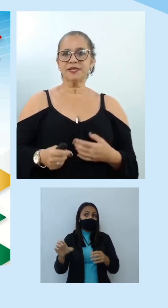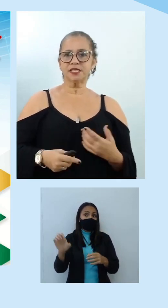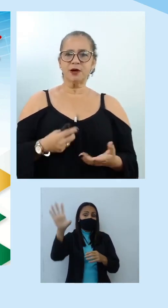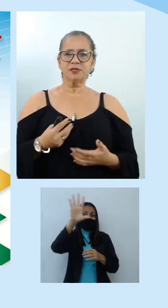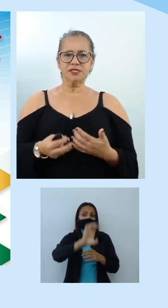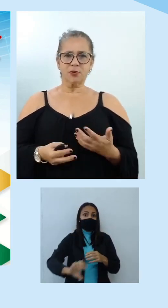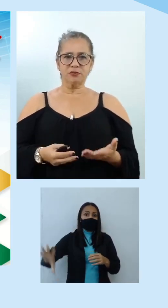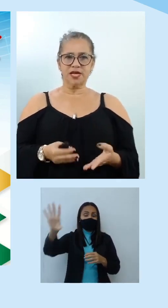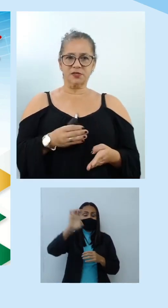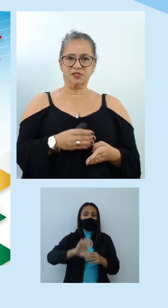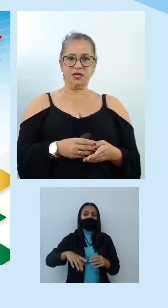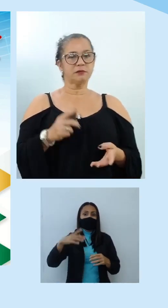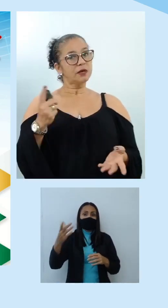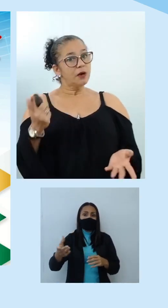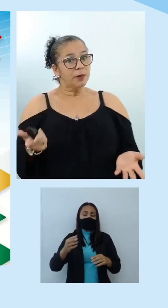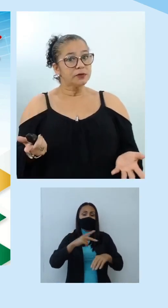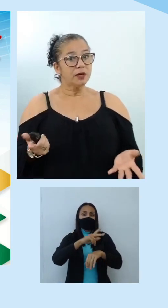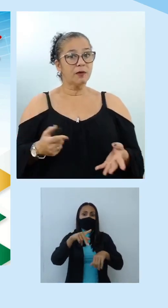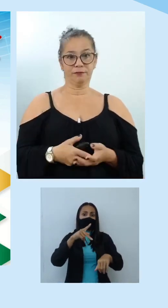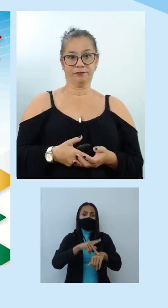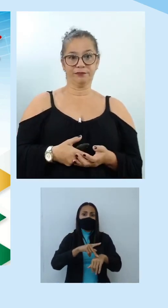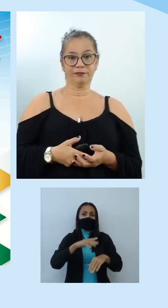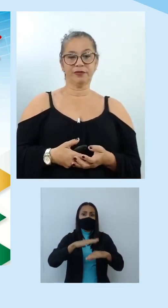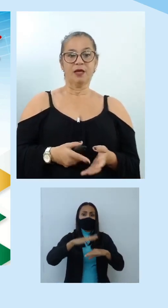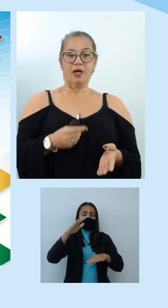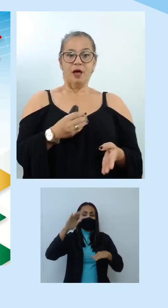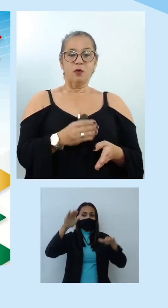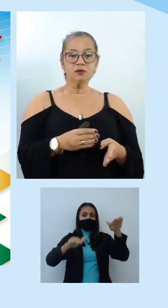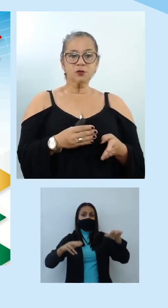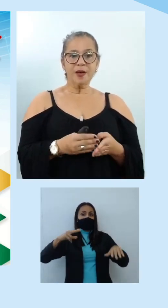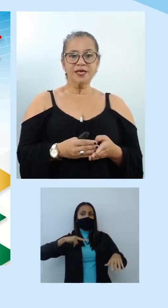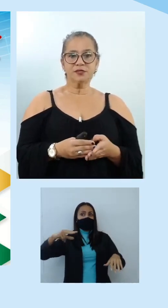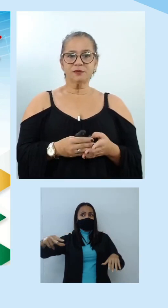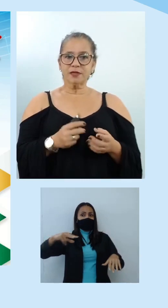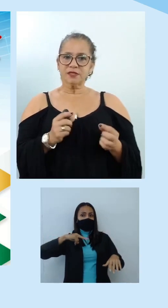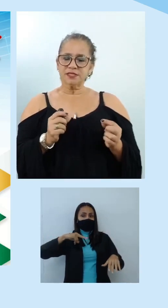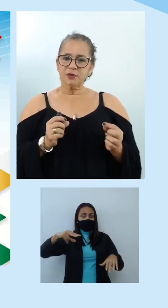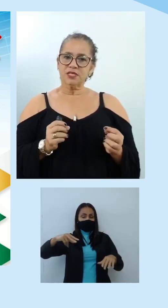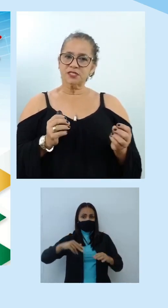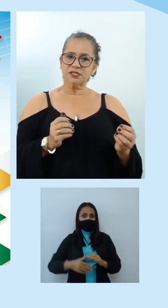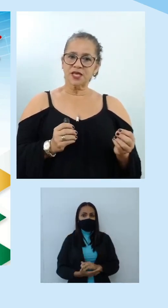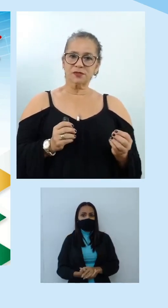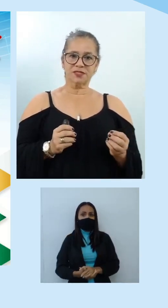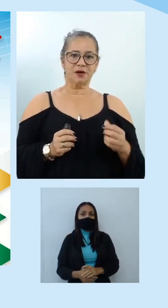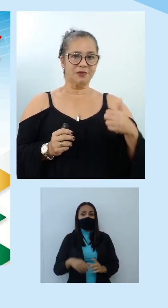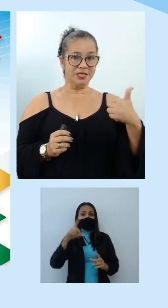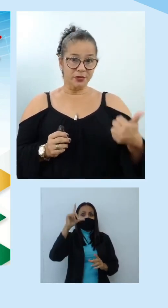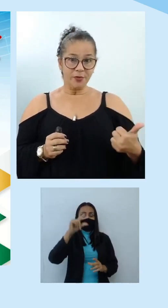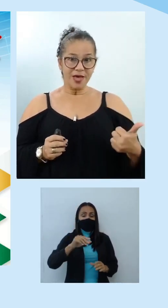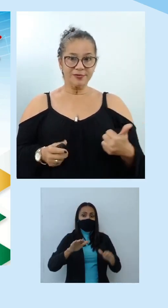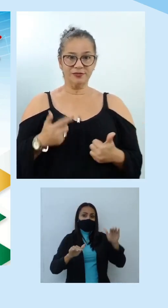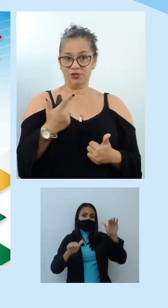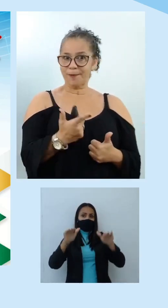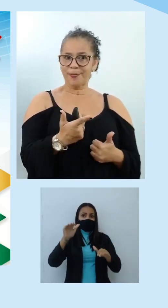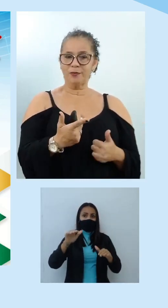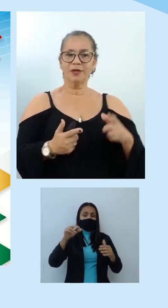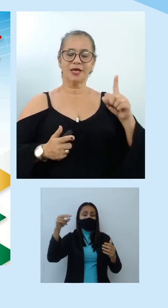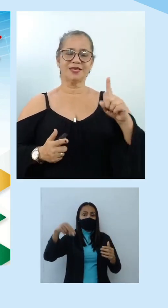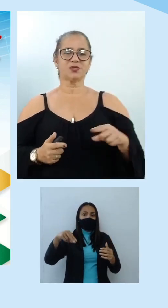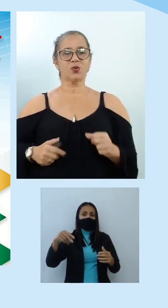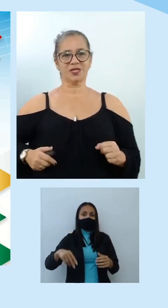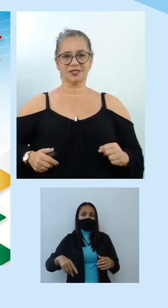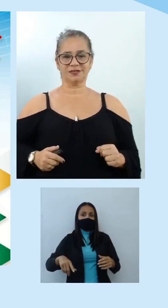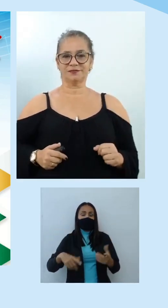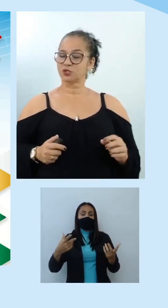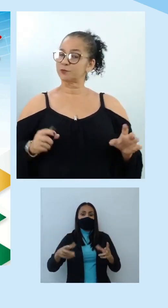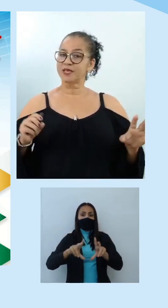países que apresentam maior desigualdade social é o Portugal. Um dos países com menor desigualdade social são a Noruega, o Japão e